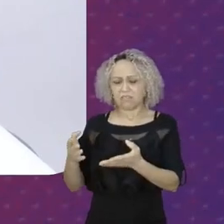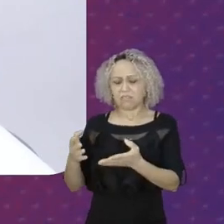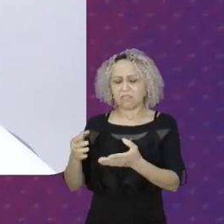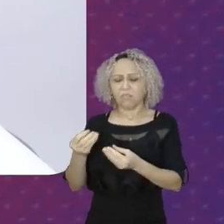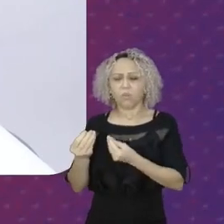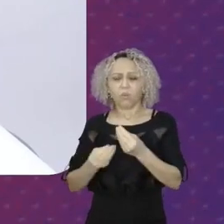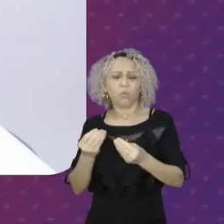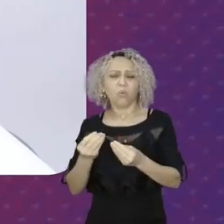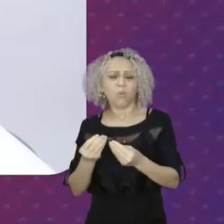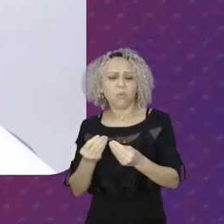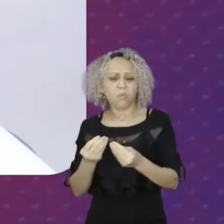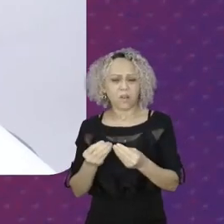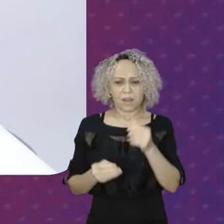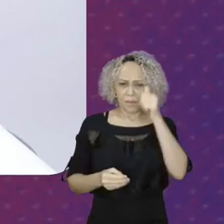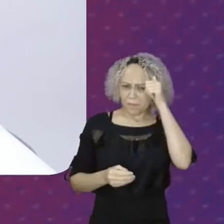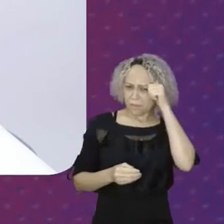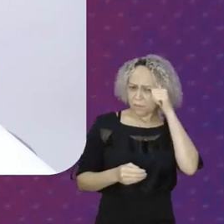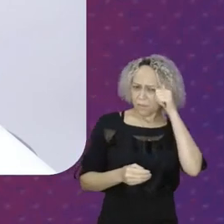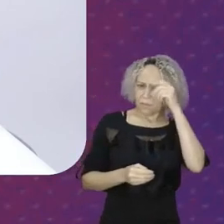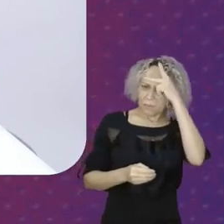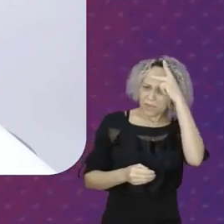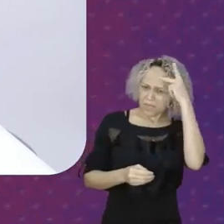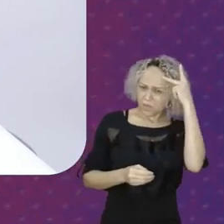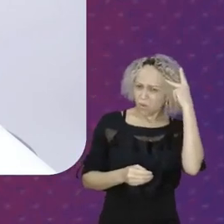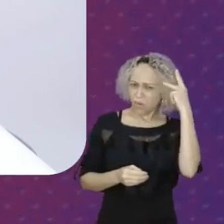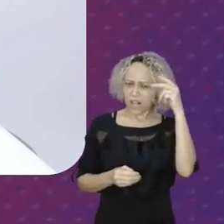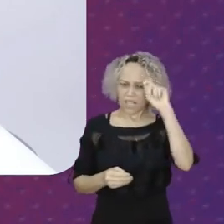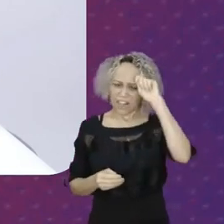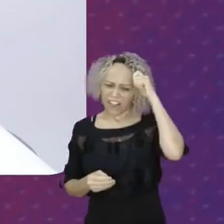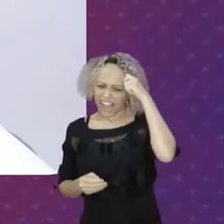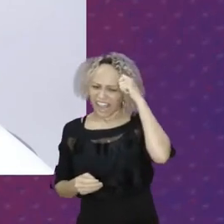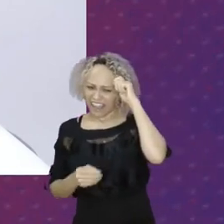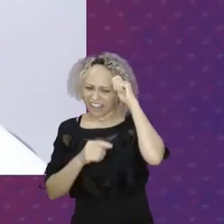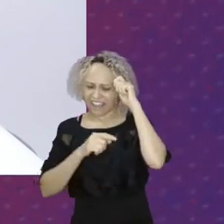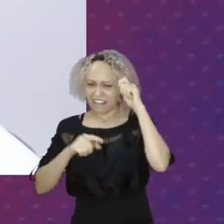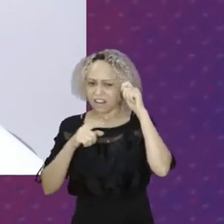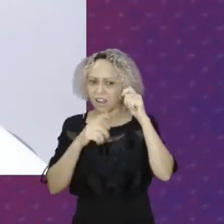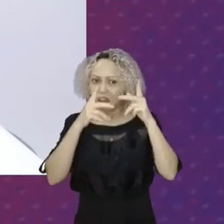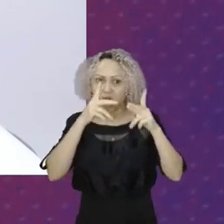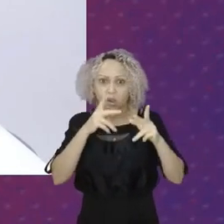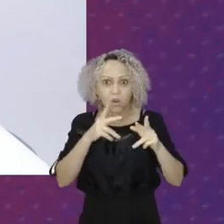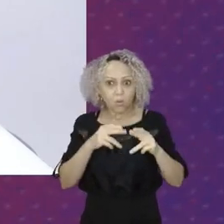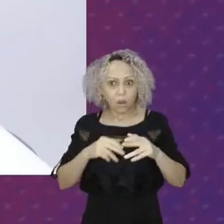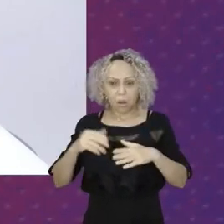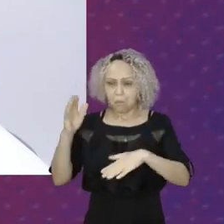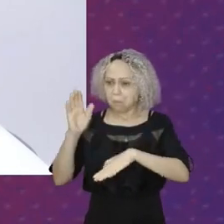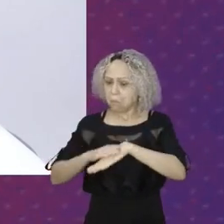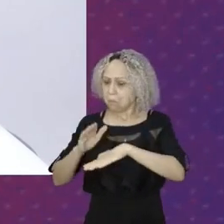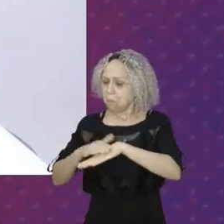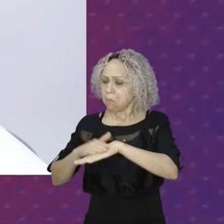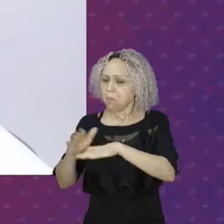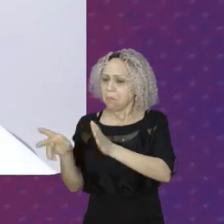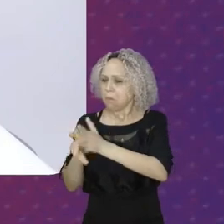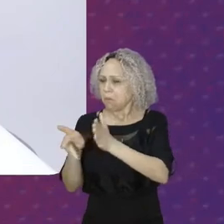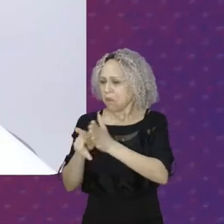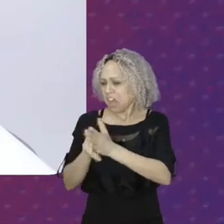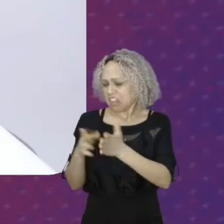como um negócio rentável, né? Usou como